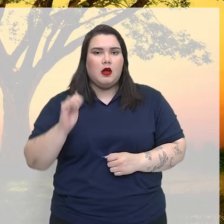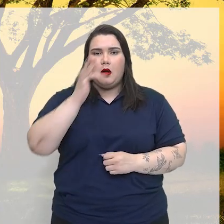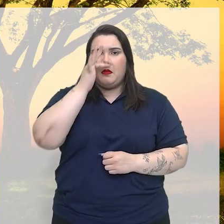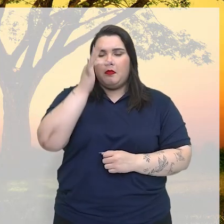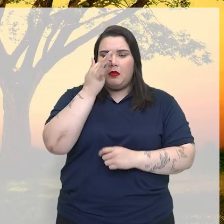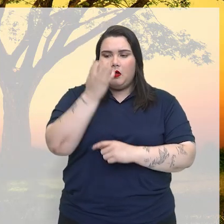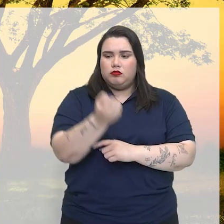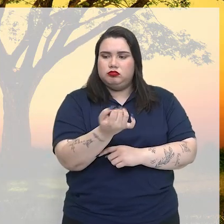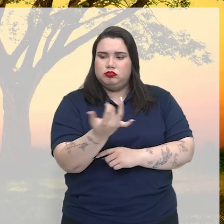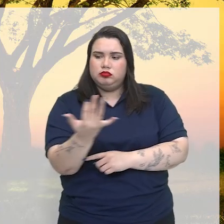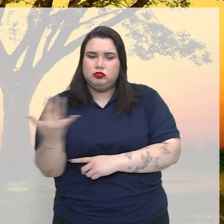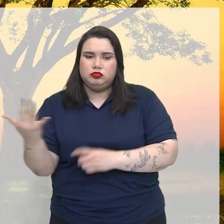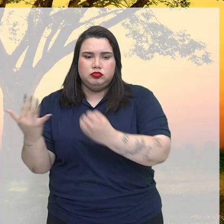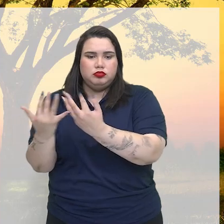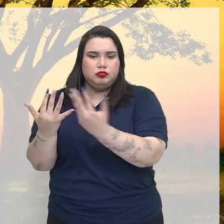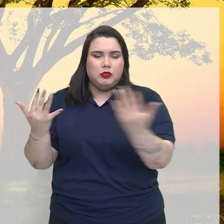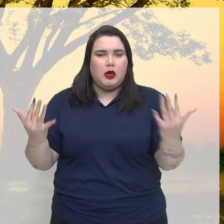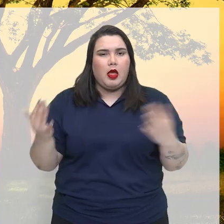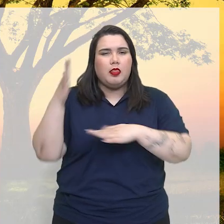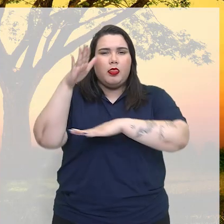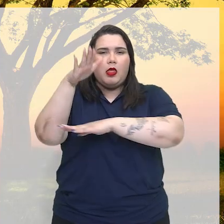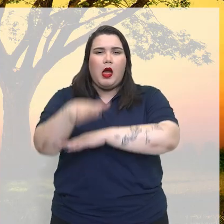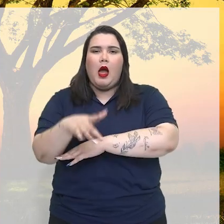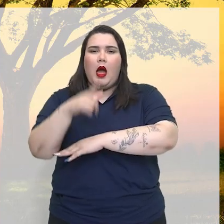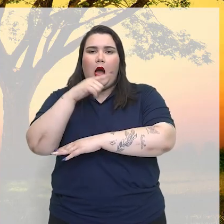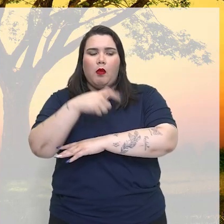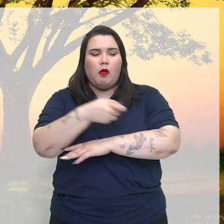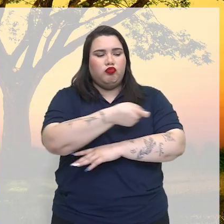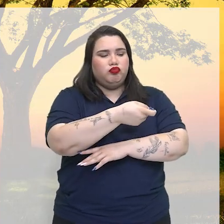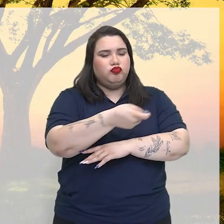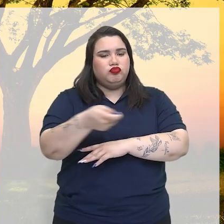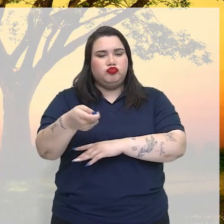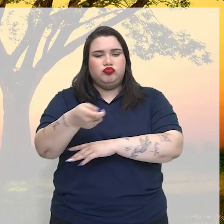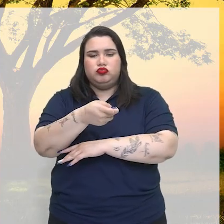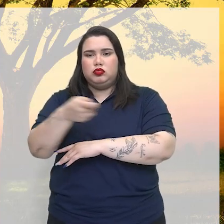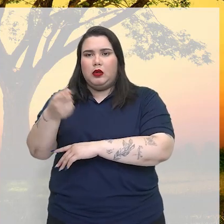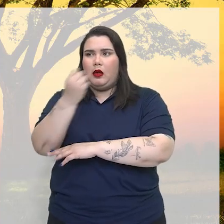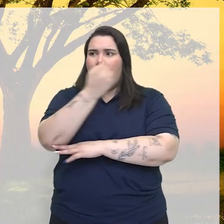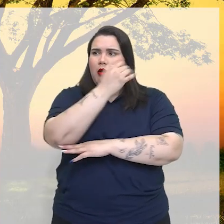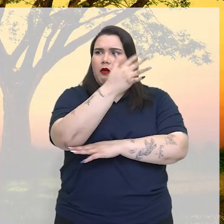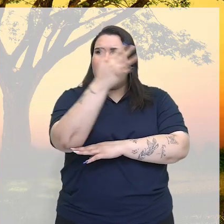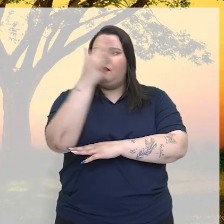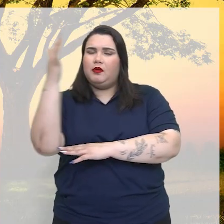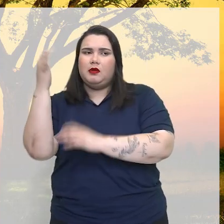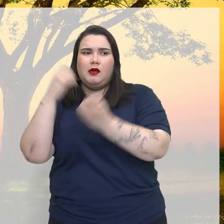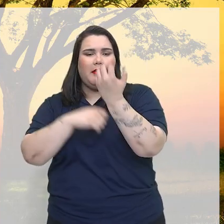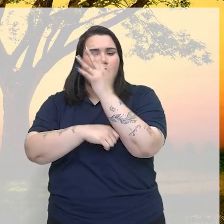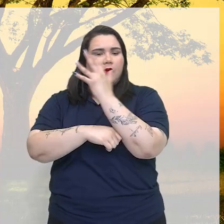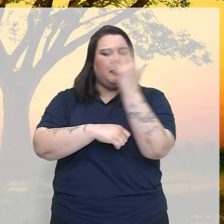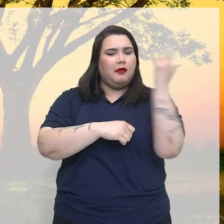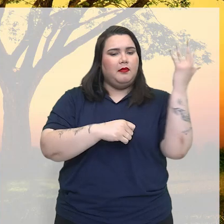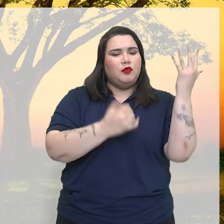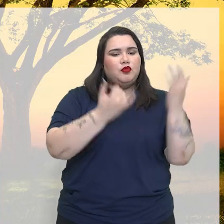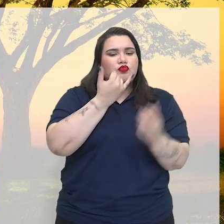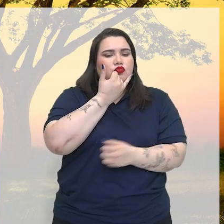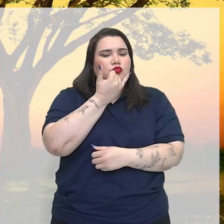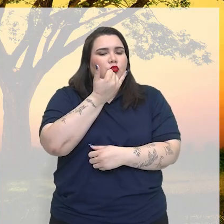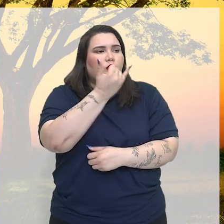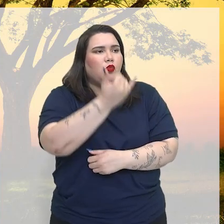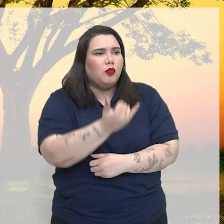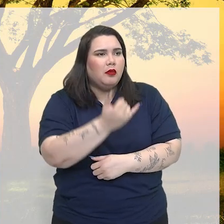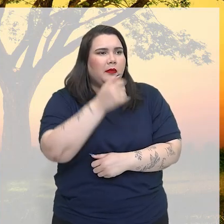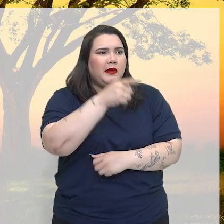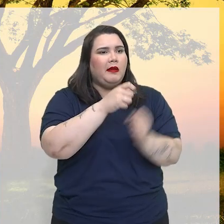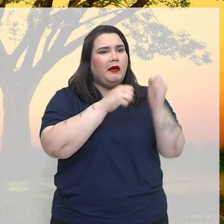tardes, rego as plantas de casa. Peço perdão às árvores pelo papel e em que